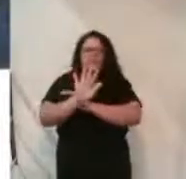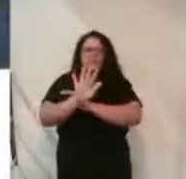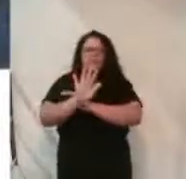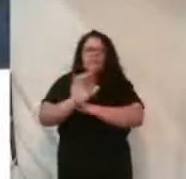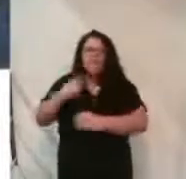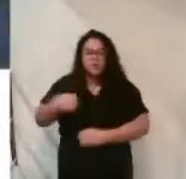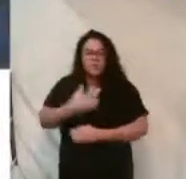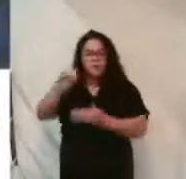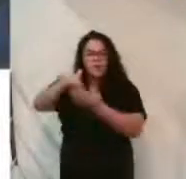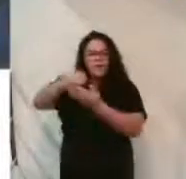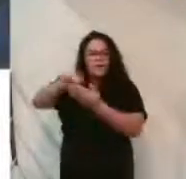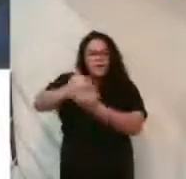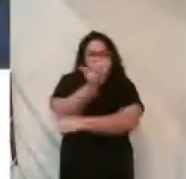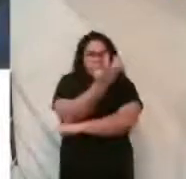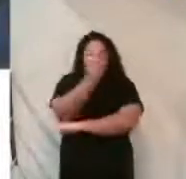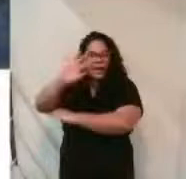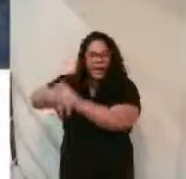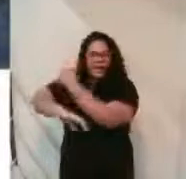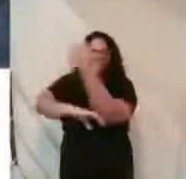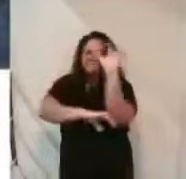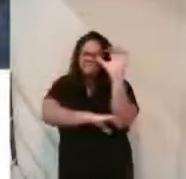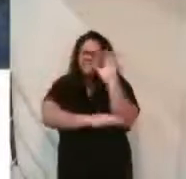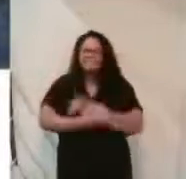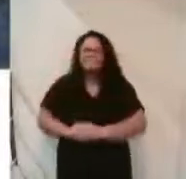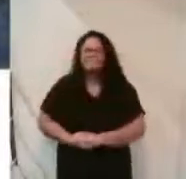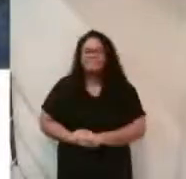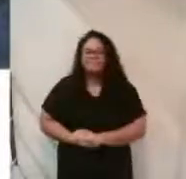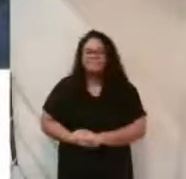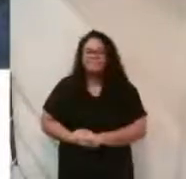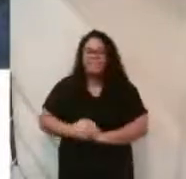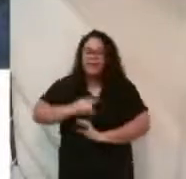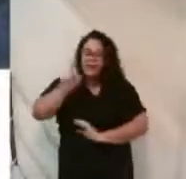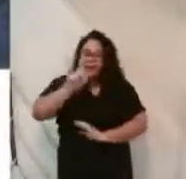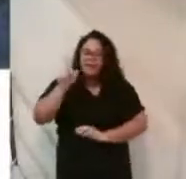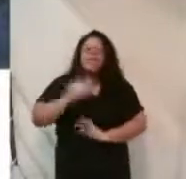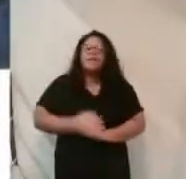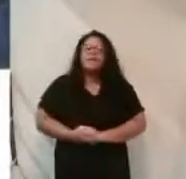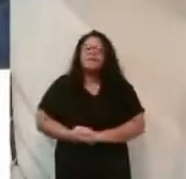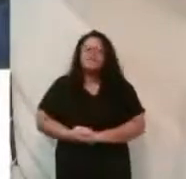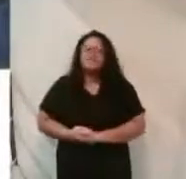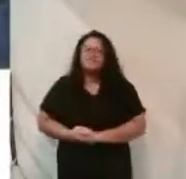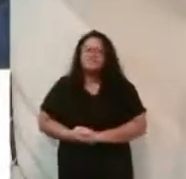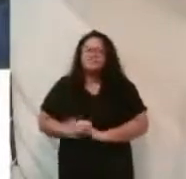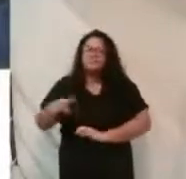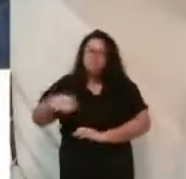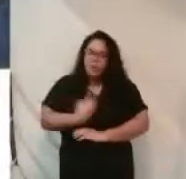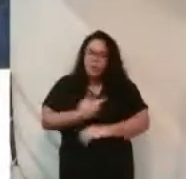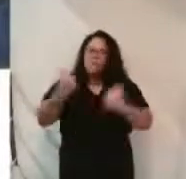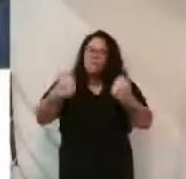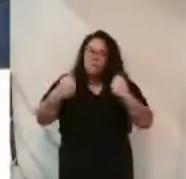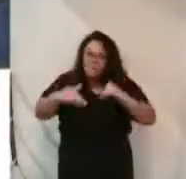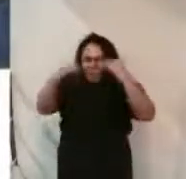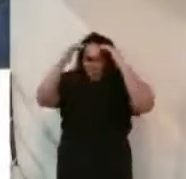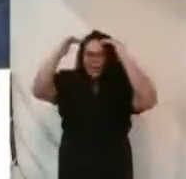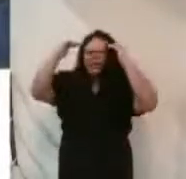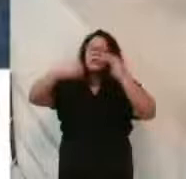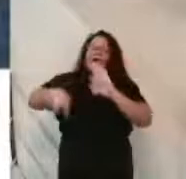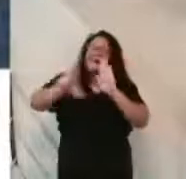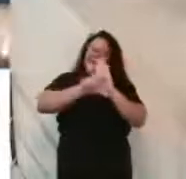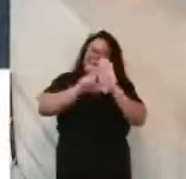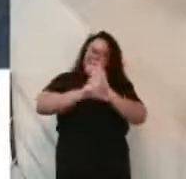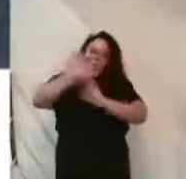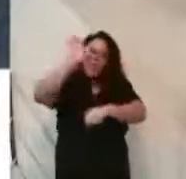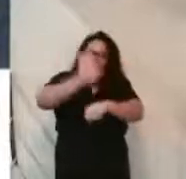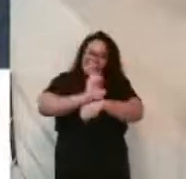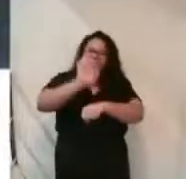Secretaria de Meio Ambiente. E nós lá estamos e somos presididos pela política estadual de descarbonização,